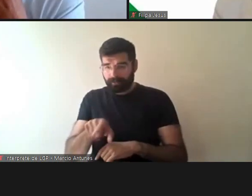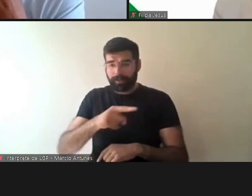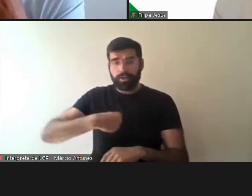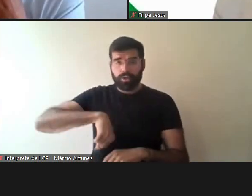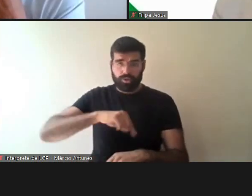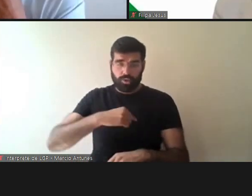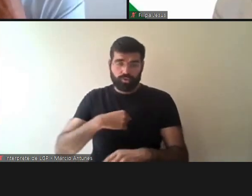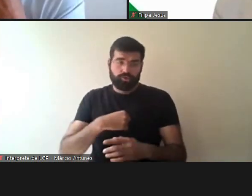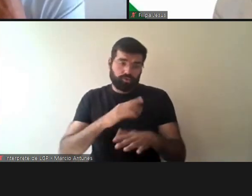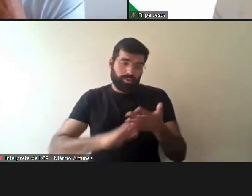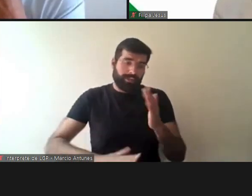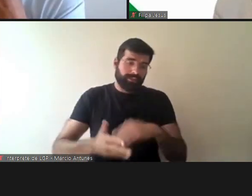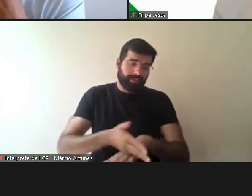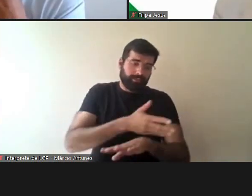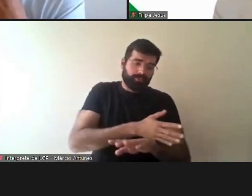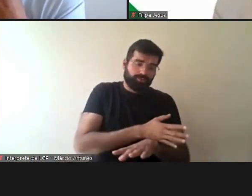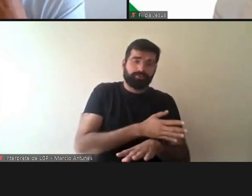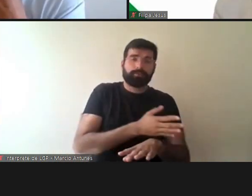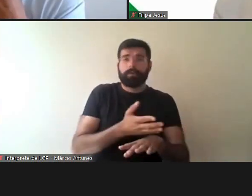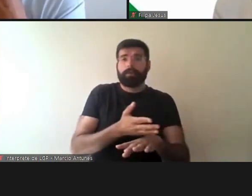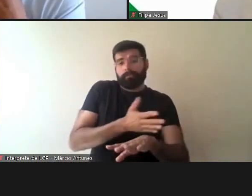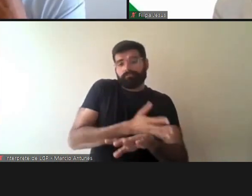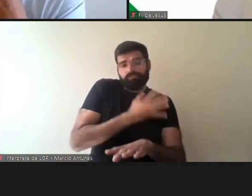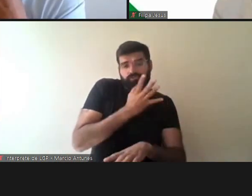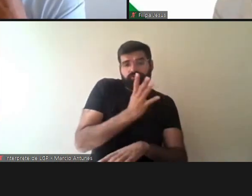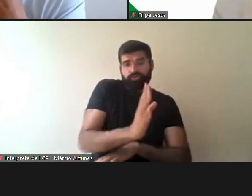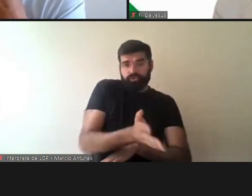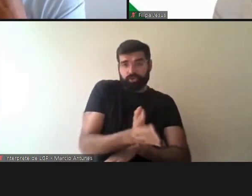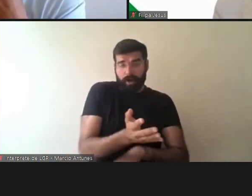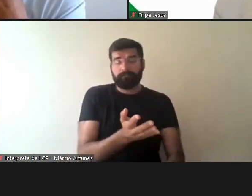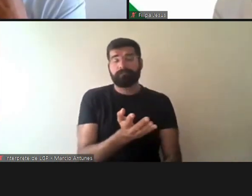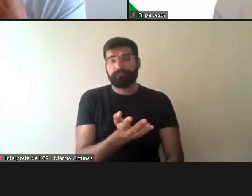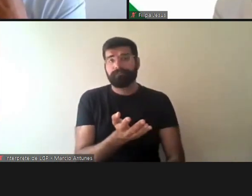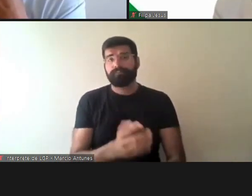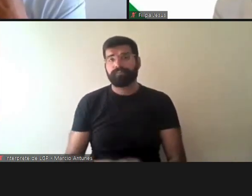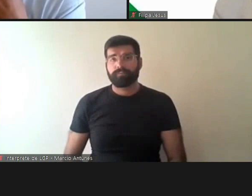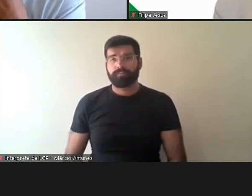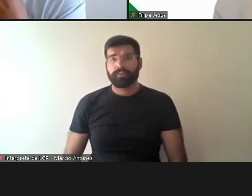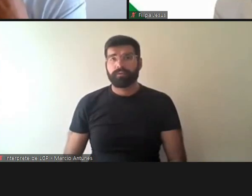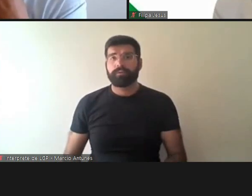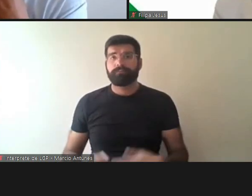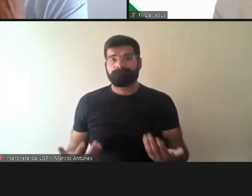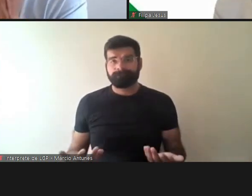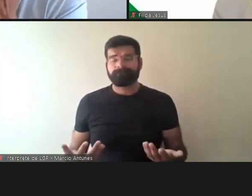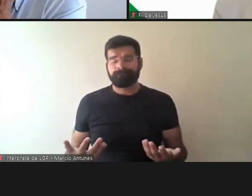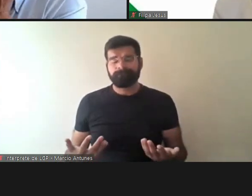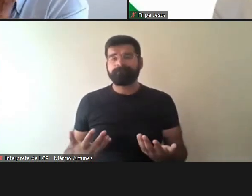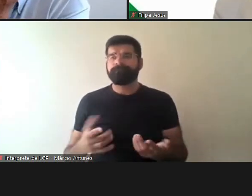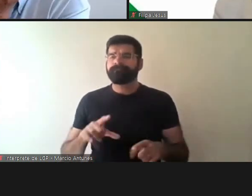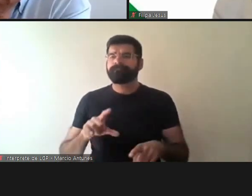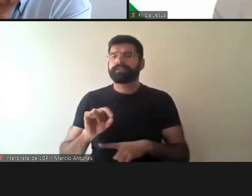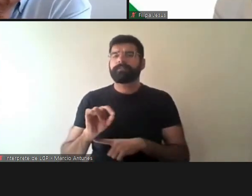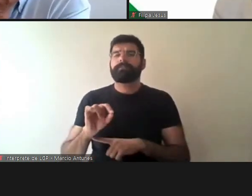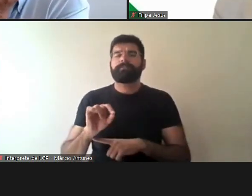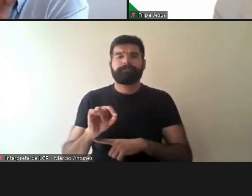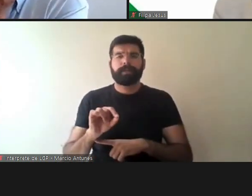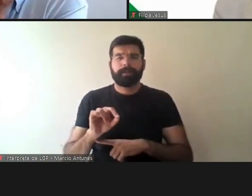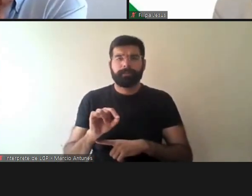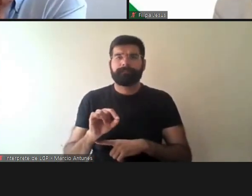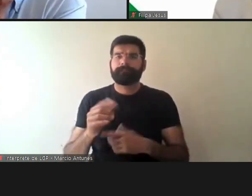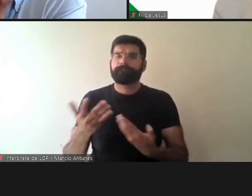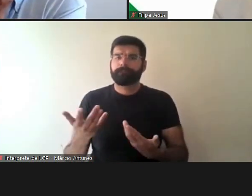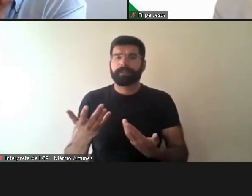pelos colegas anteriores, ficando aqui também um pouco com